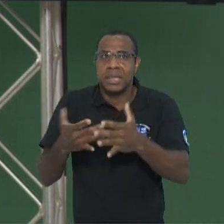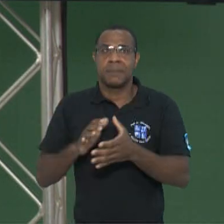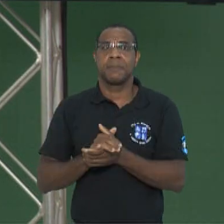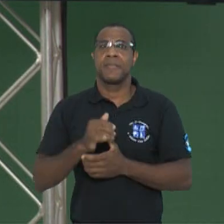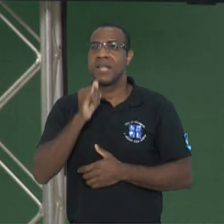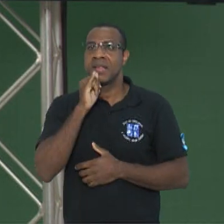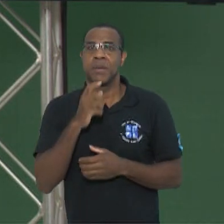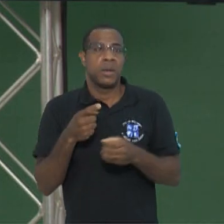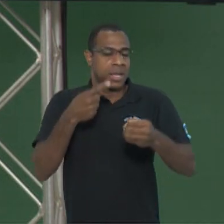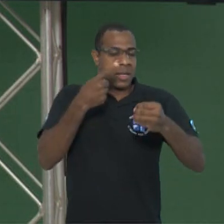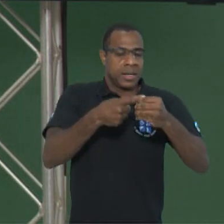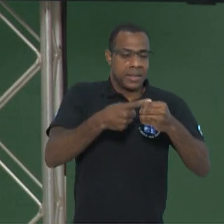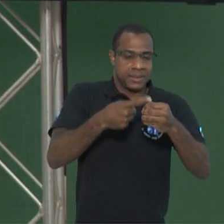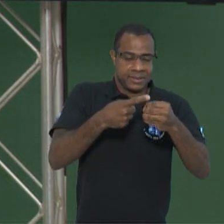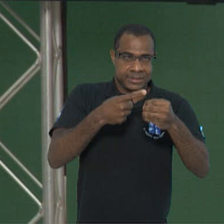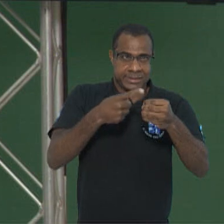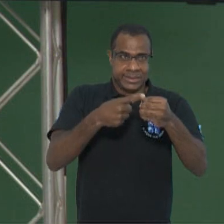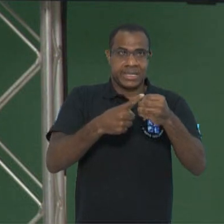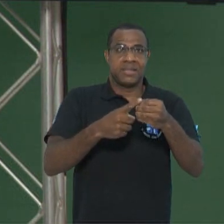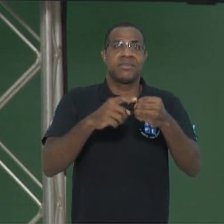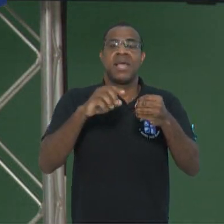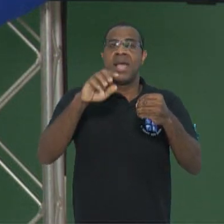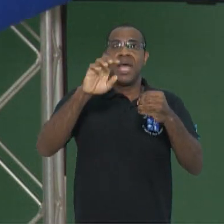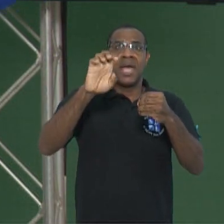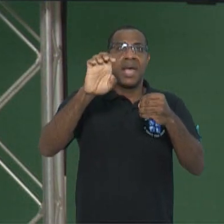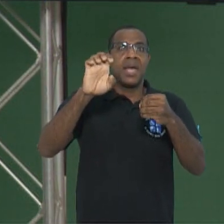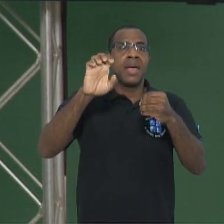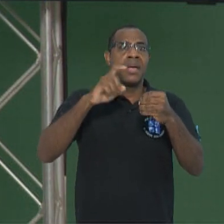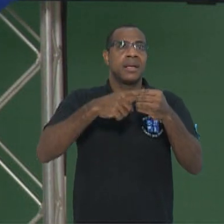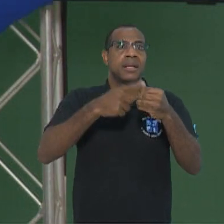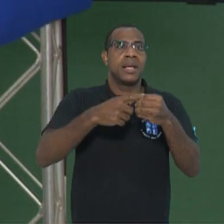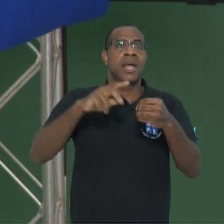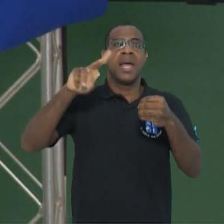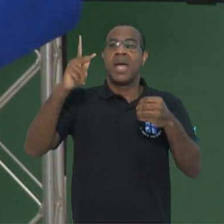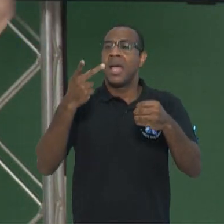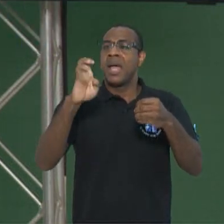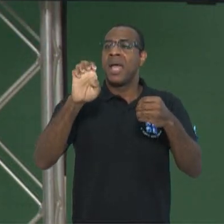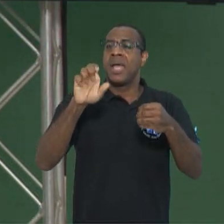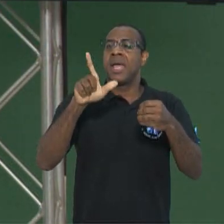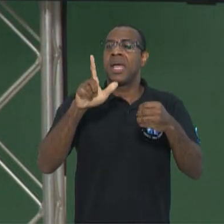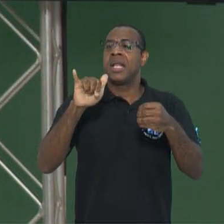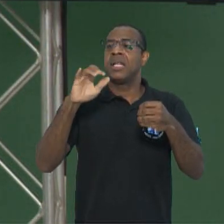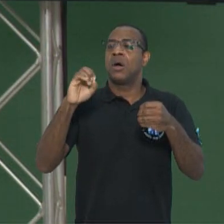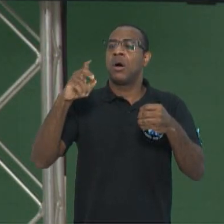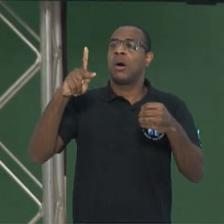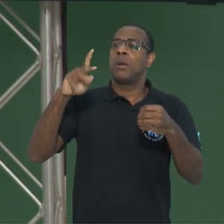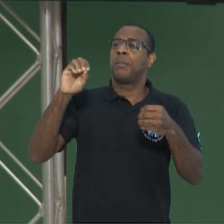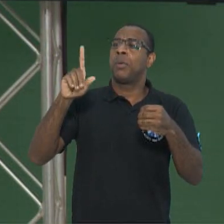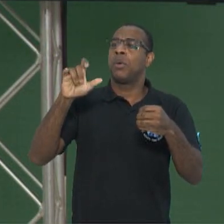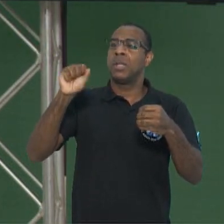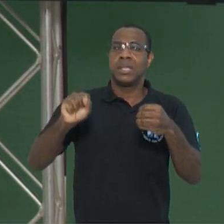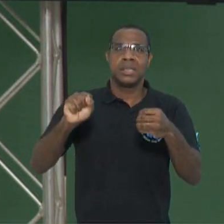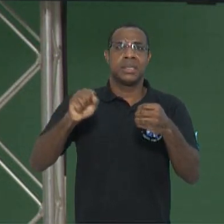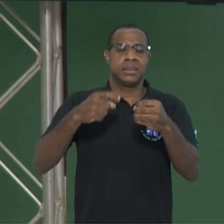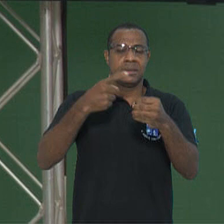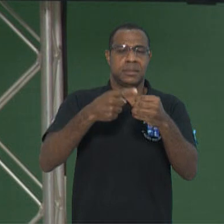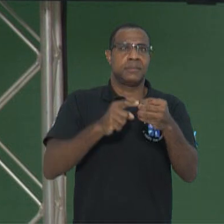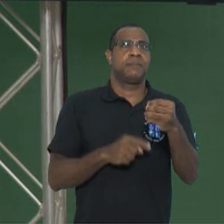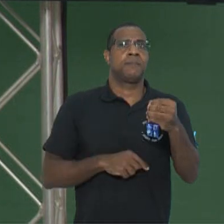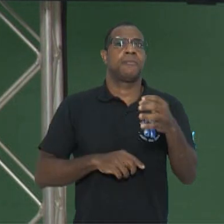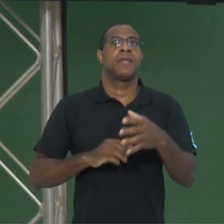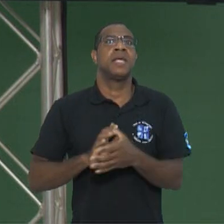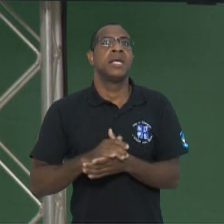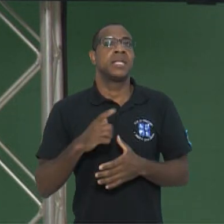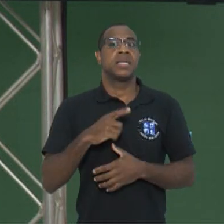de Heliópolis para trazer para vocês um mito relacionado ao deus Atum, que é esse daqui, segurando a